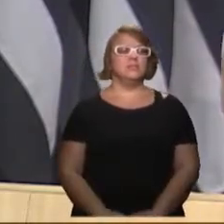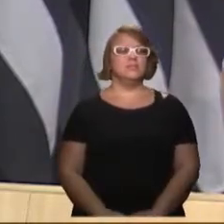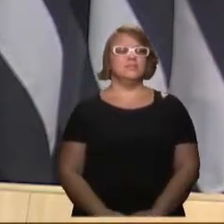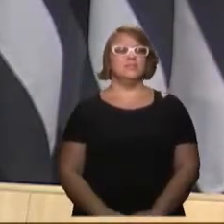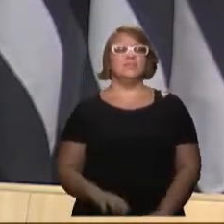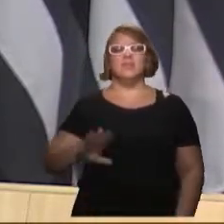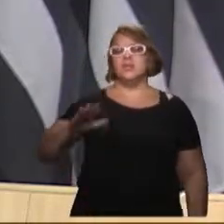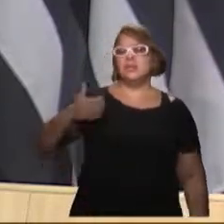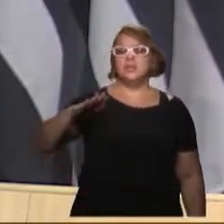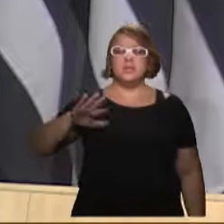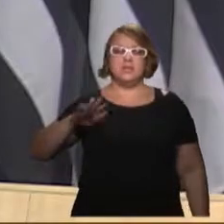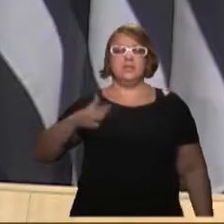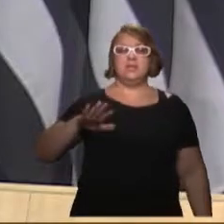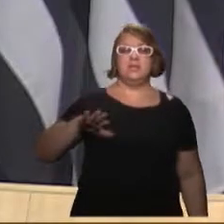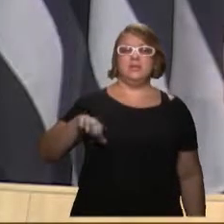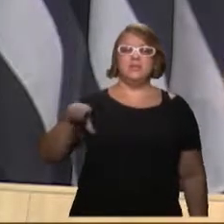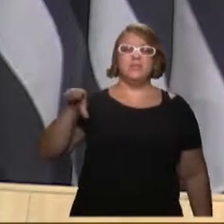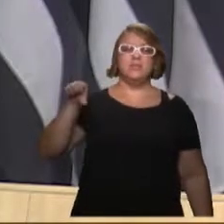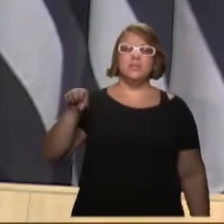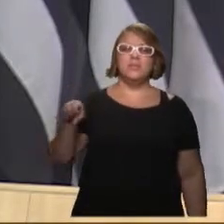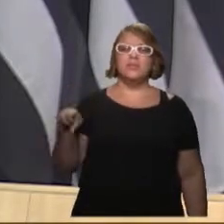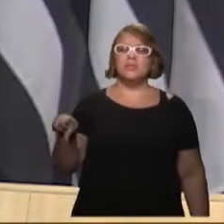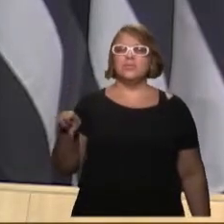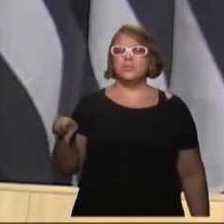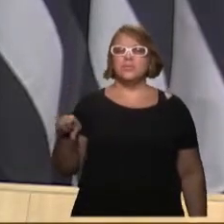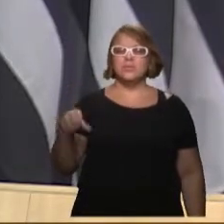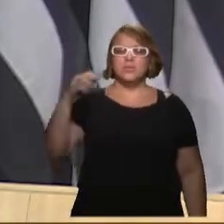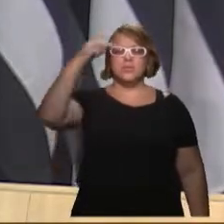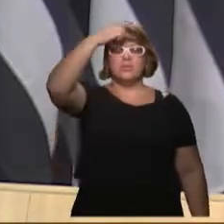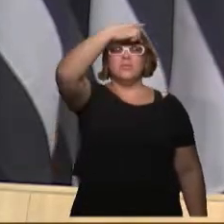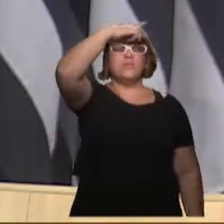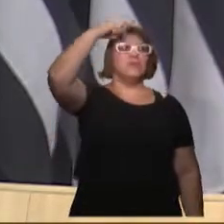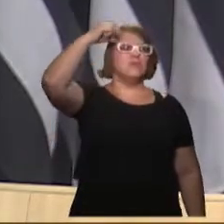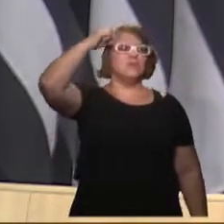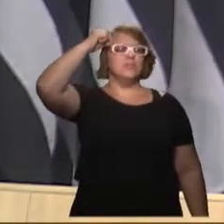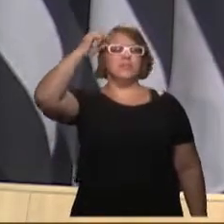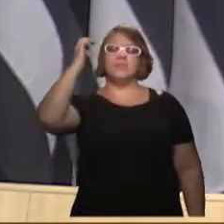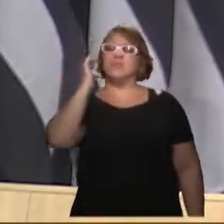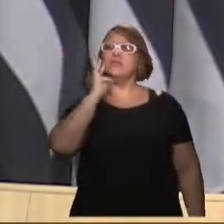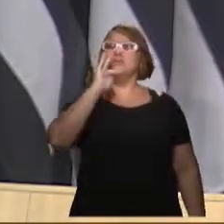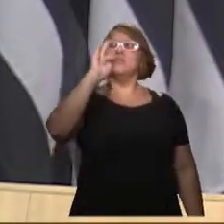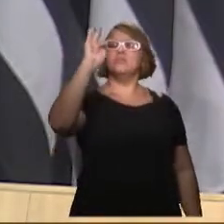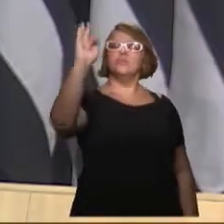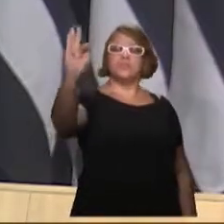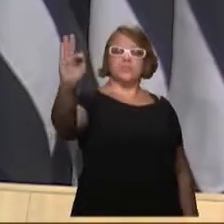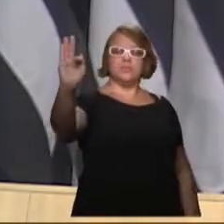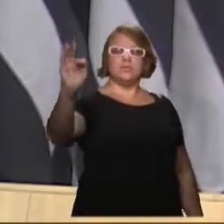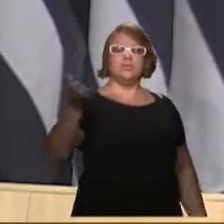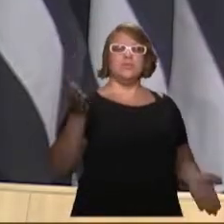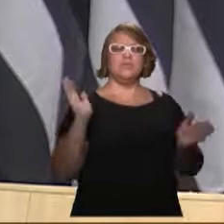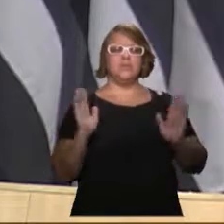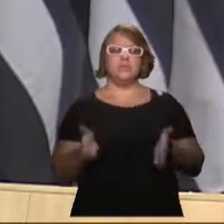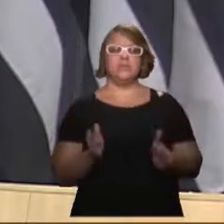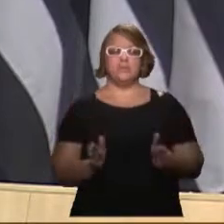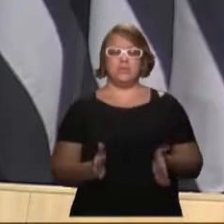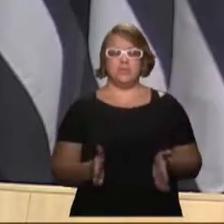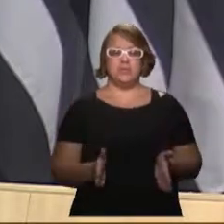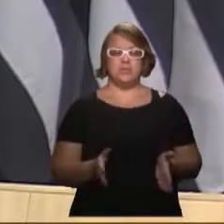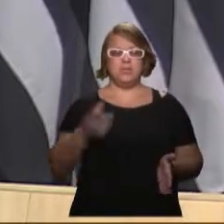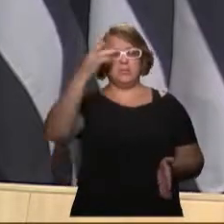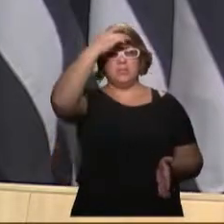dos próximos nove prefeitos ou prefeitas que assumirem a administração. Porque o atual prefeito hoje, ele está fazendo o